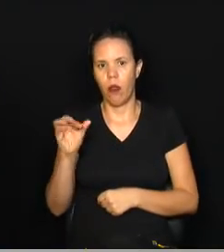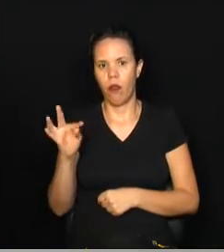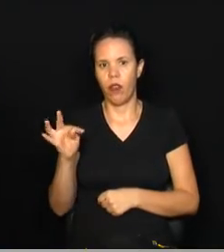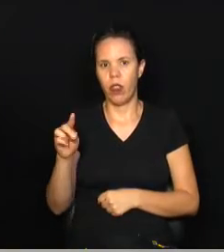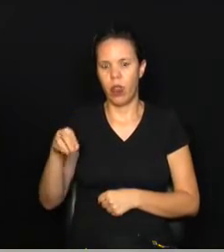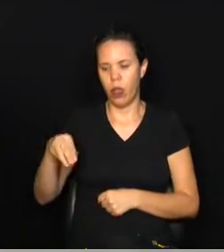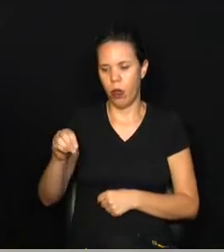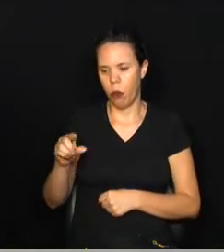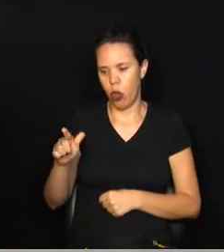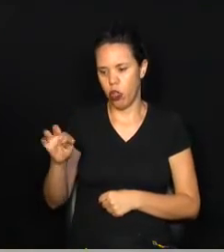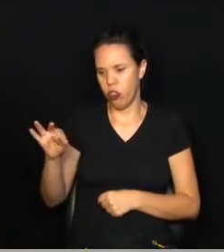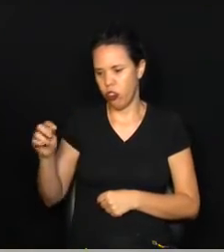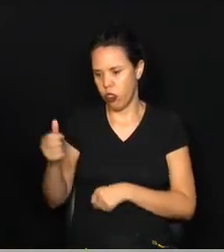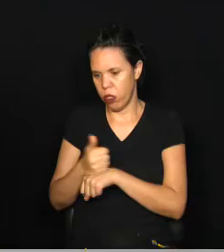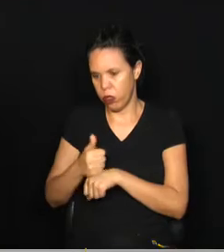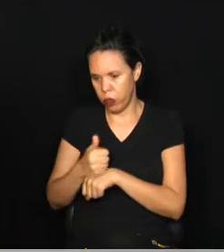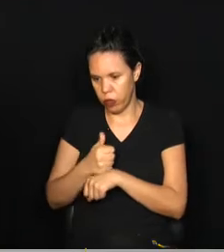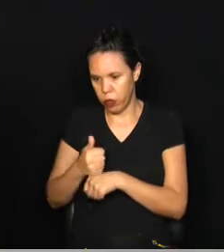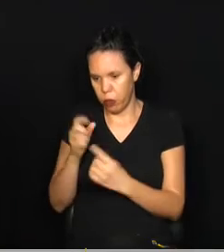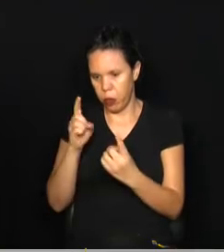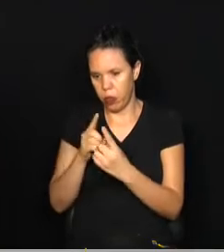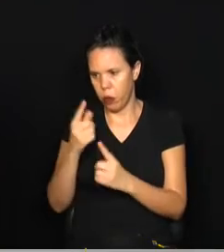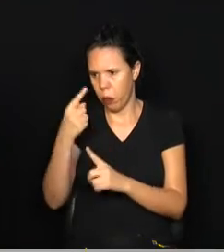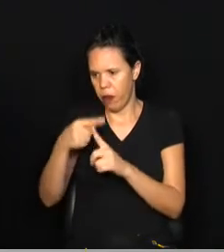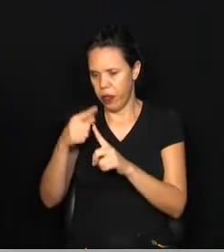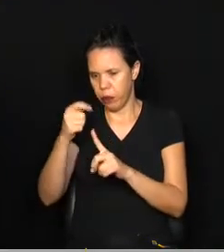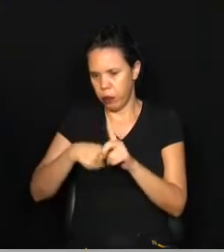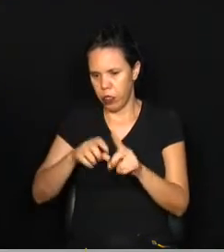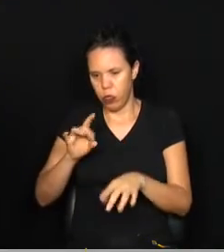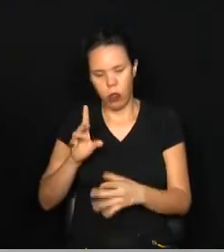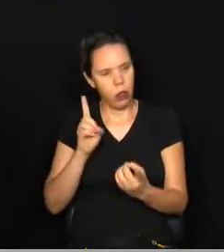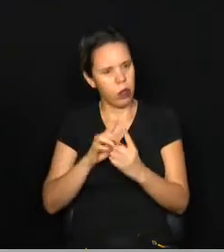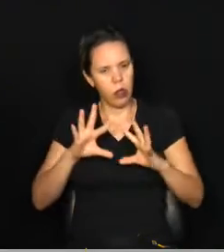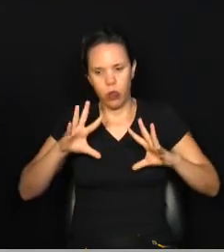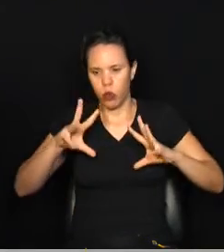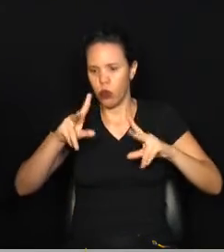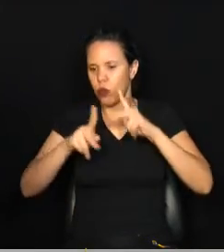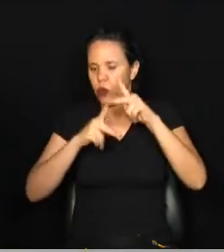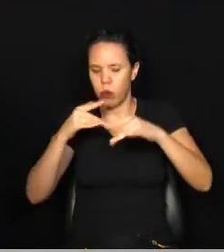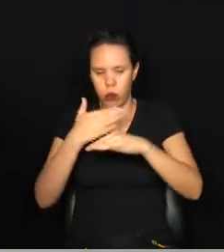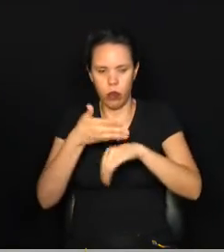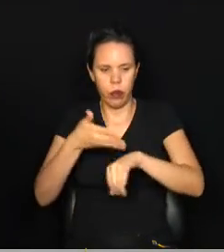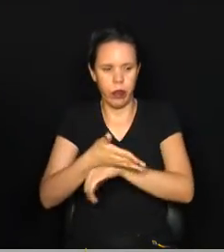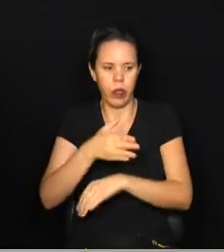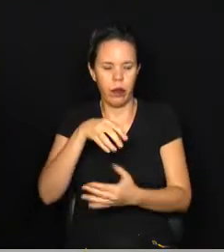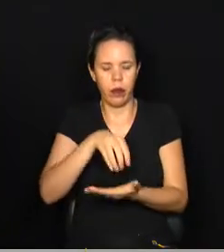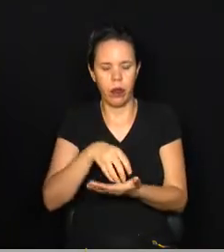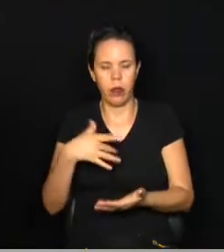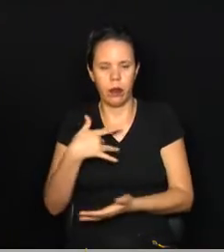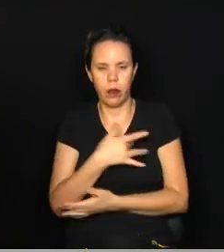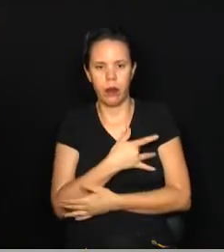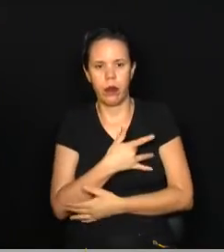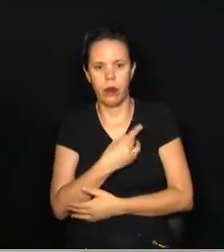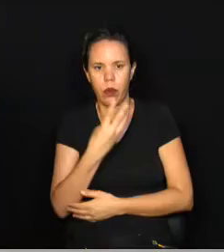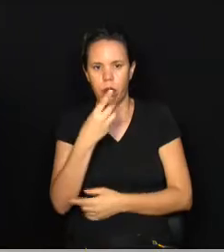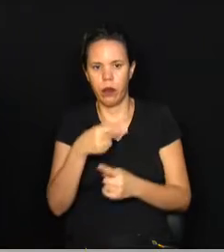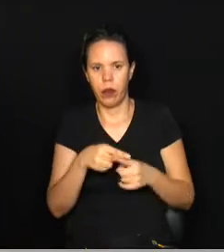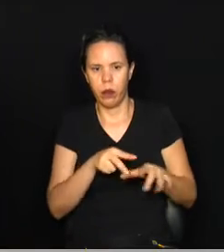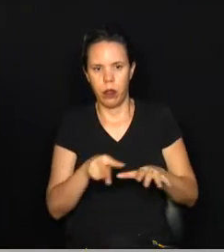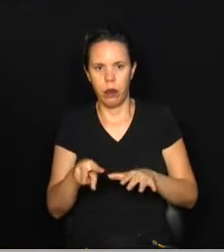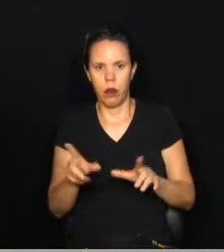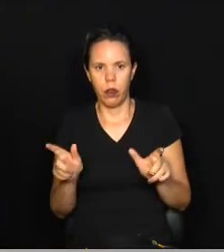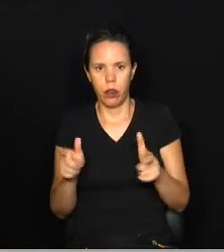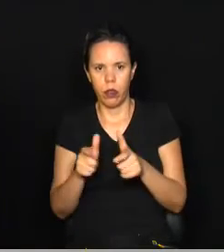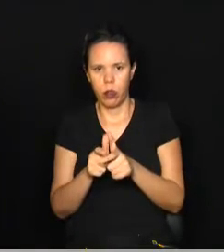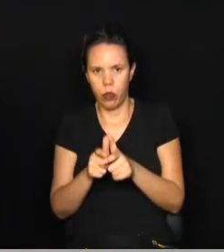lá. Não atende a população de uma região. Né? Com um optometrista 2, 3 vezes na semana,